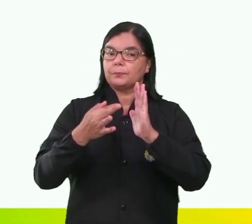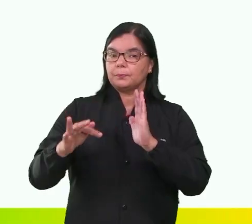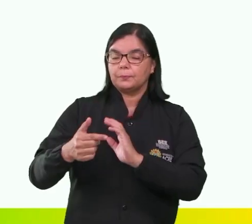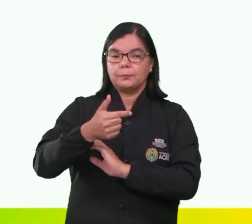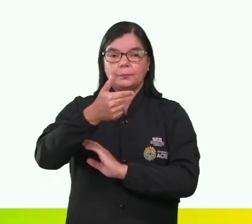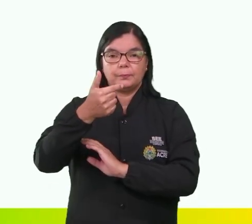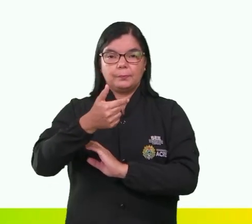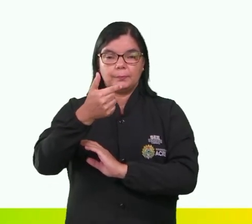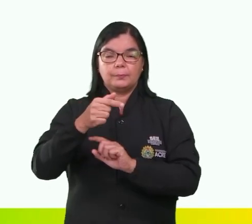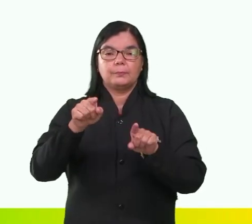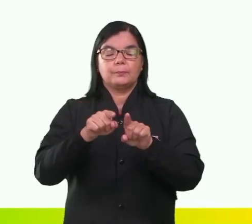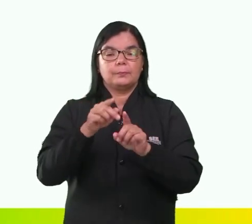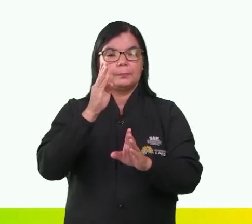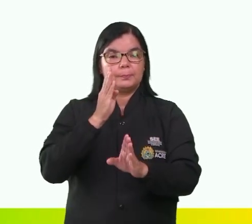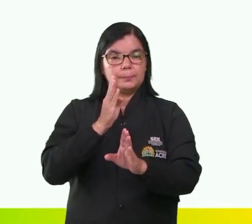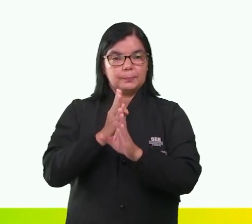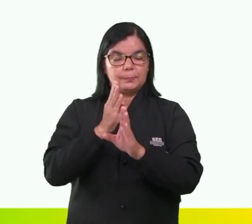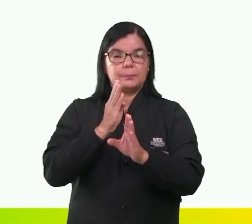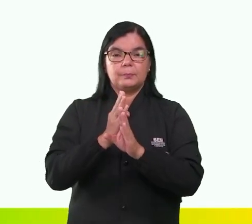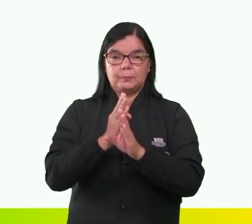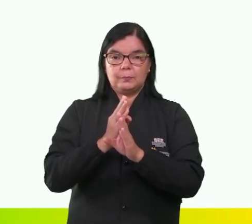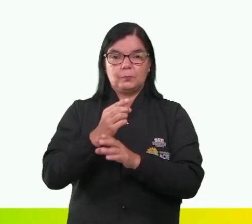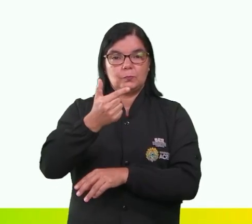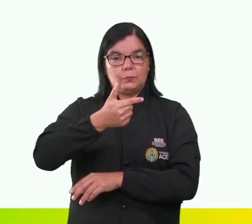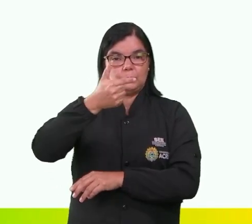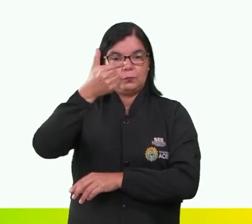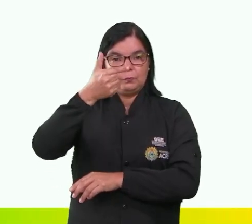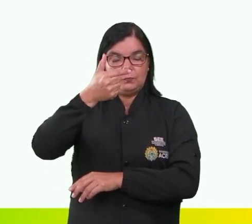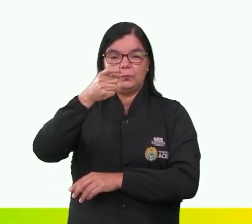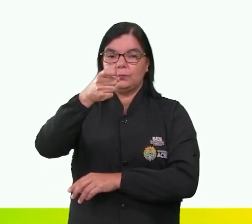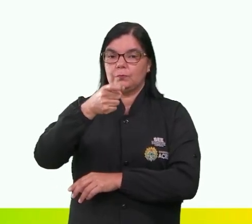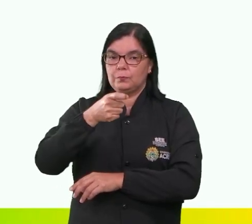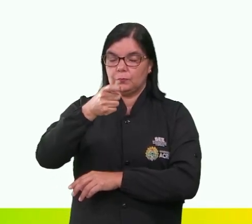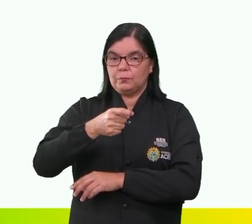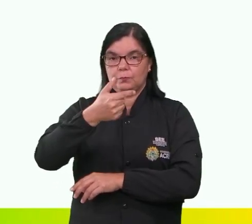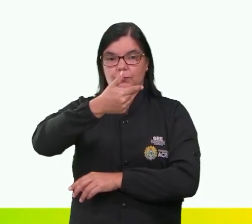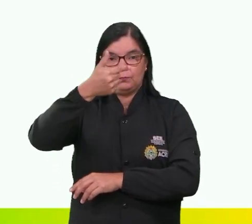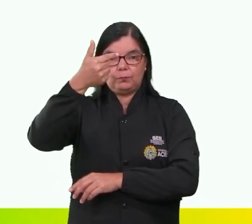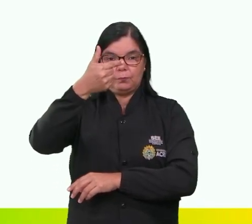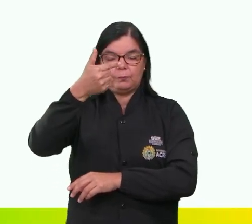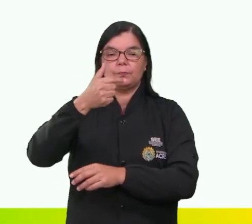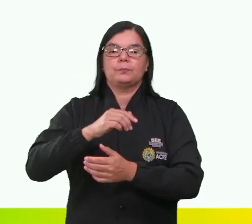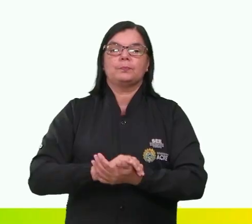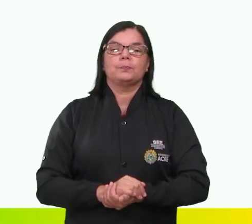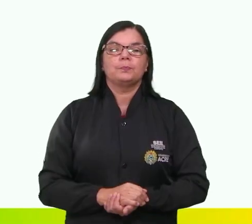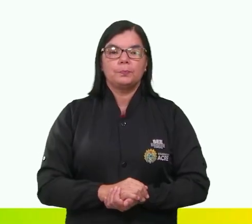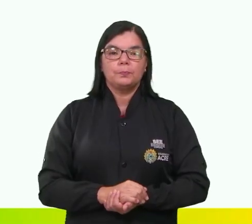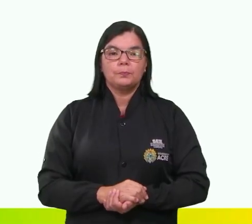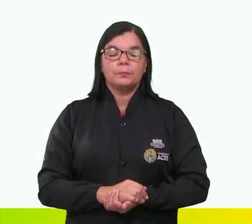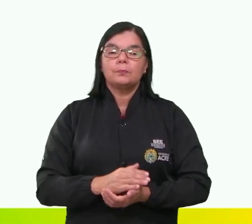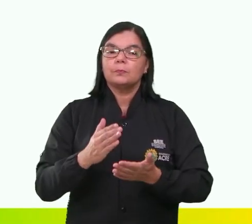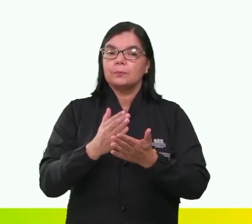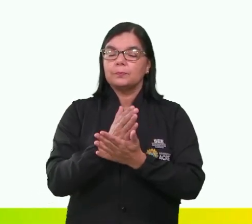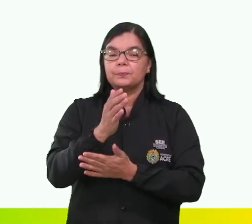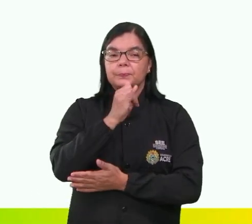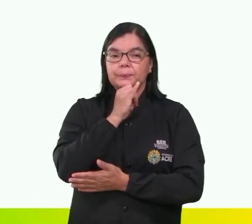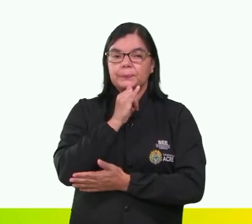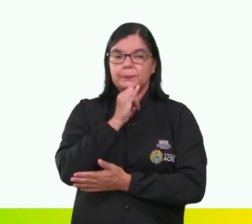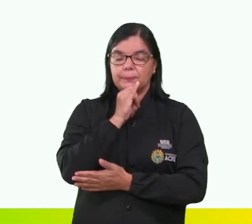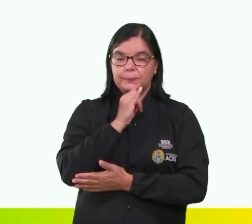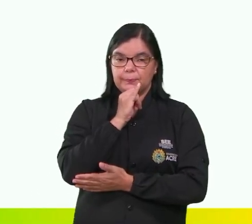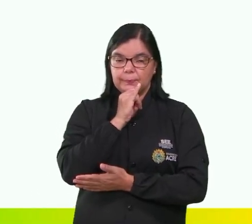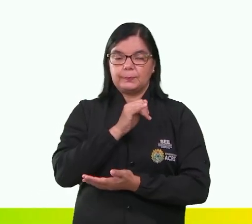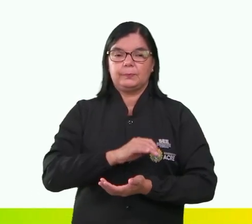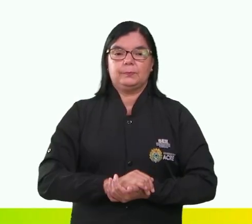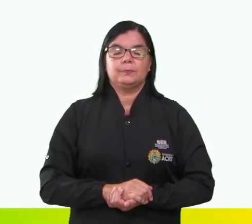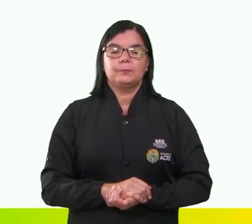segundo grau é devido ao expoente do x, x elevado ao quadrado. E nós temos aqui alguns